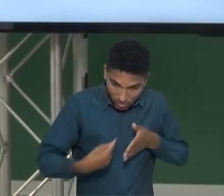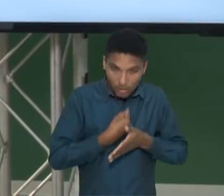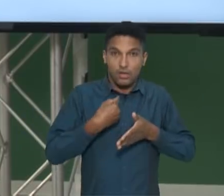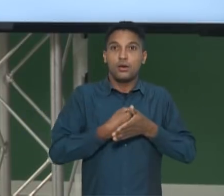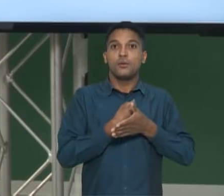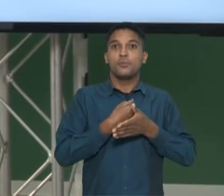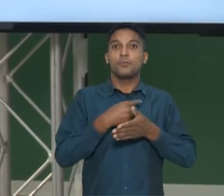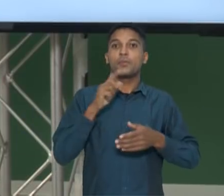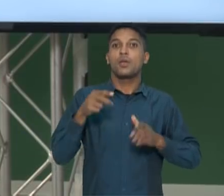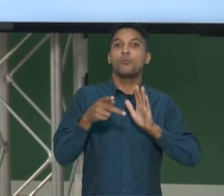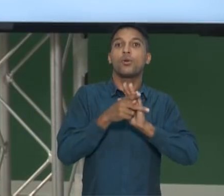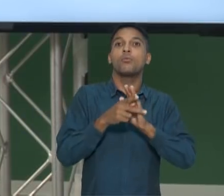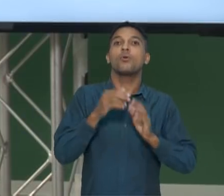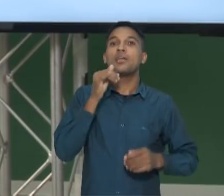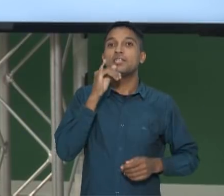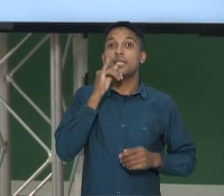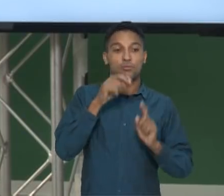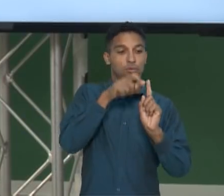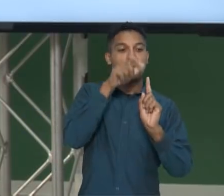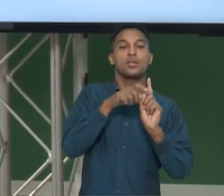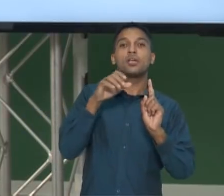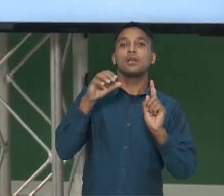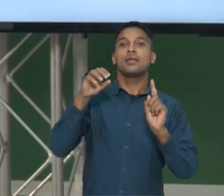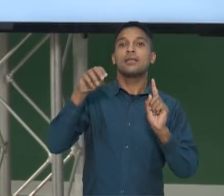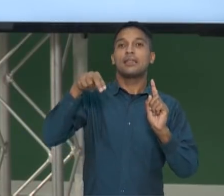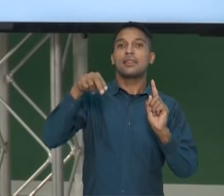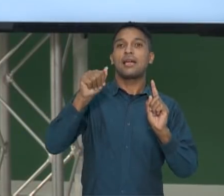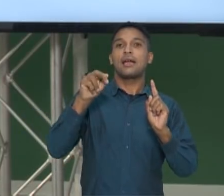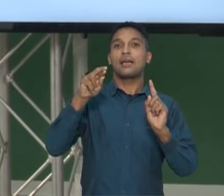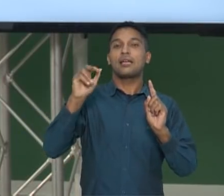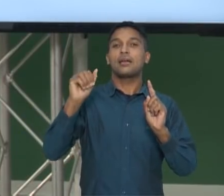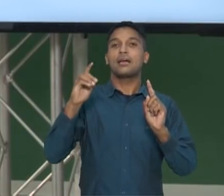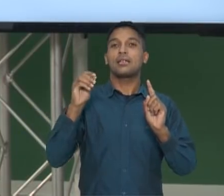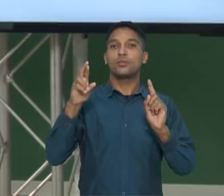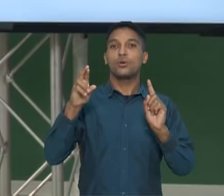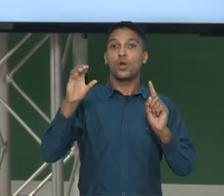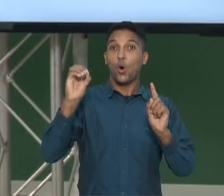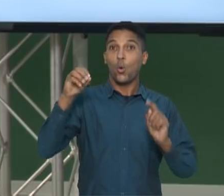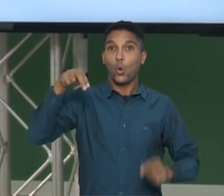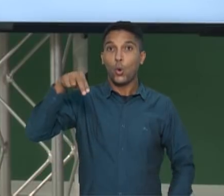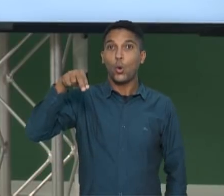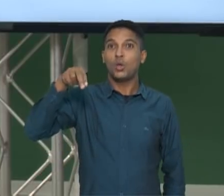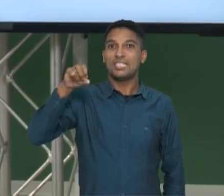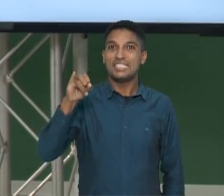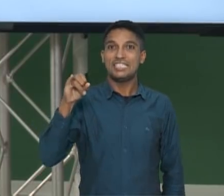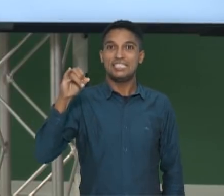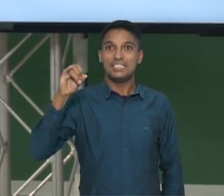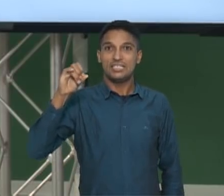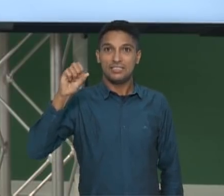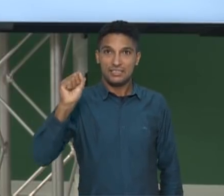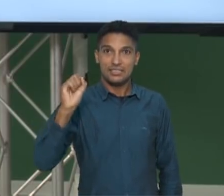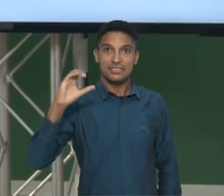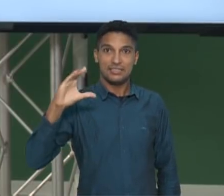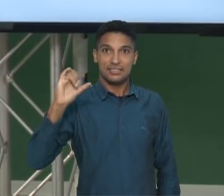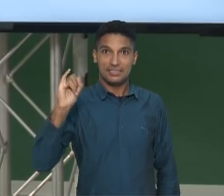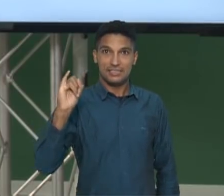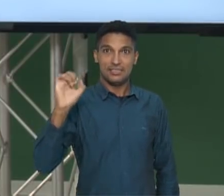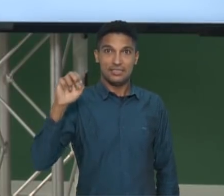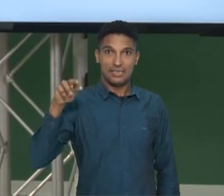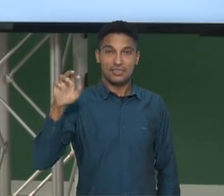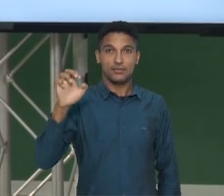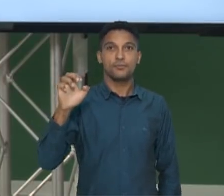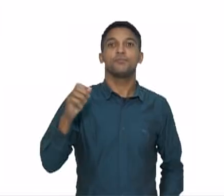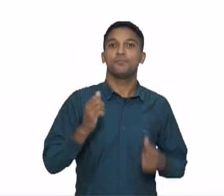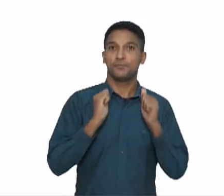deixam claro que esse narrador é um narrador onisciente. Certo, pessoal? Então, agora vamos para mais exercícios aí para fixar os